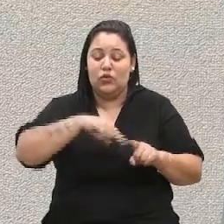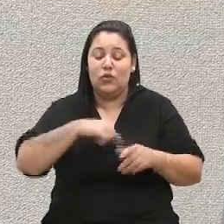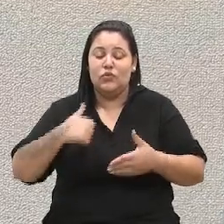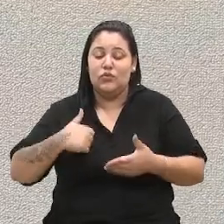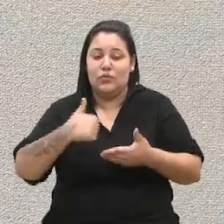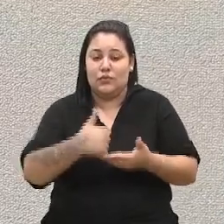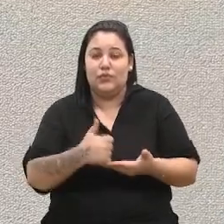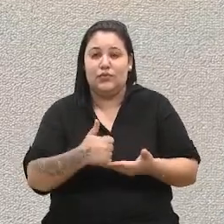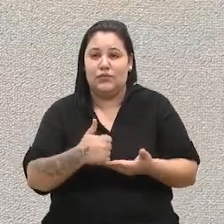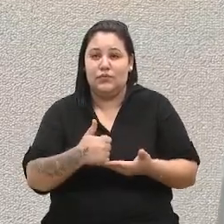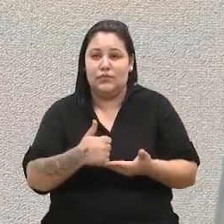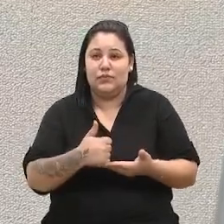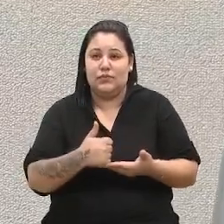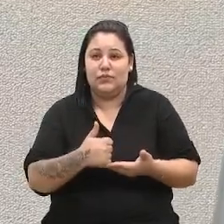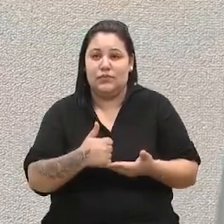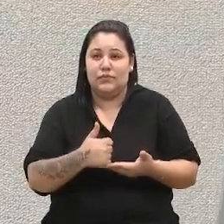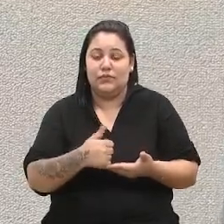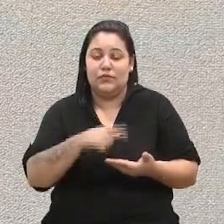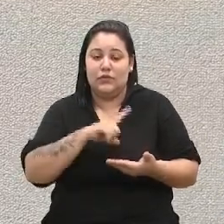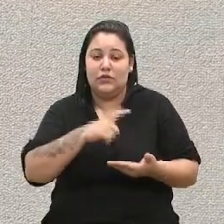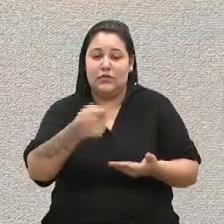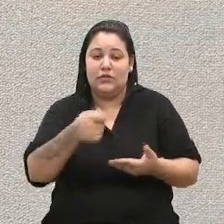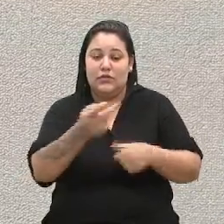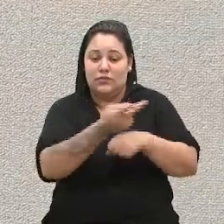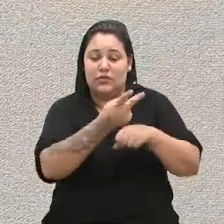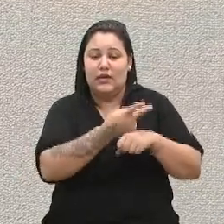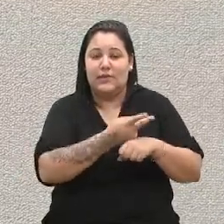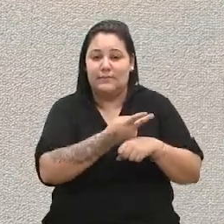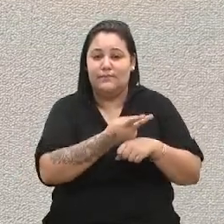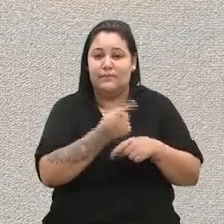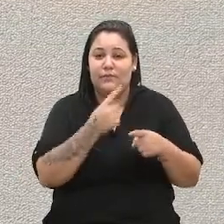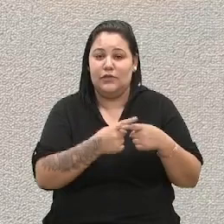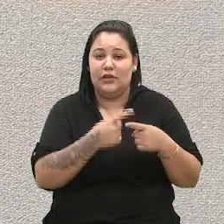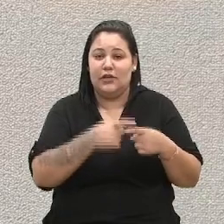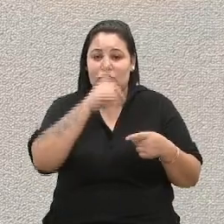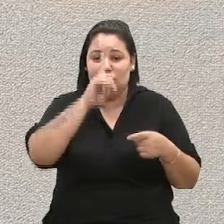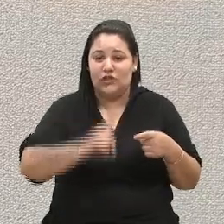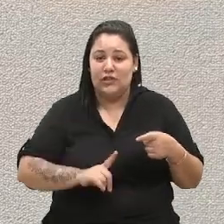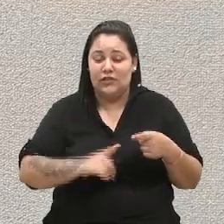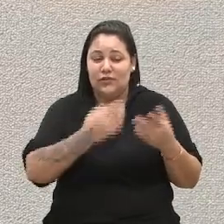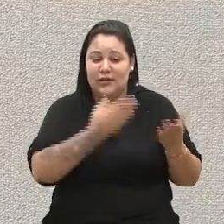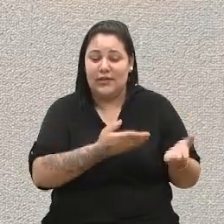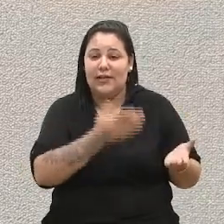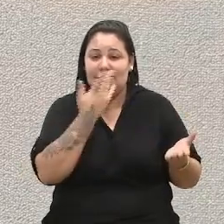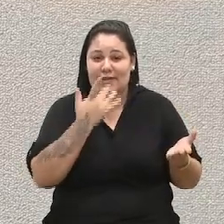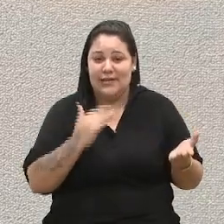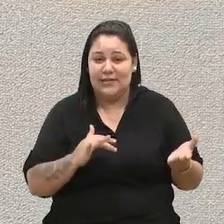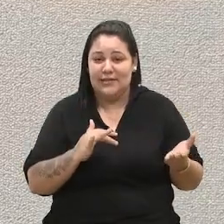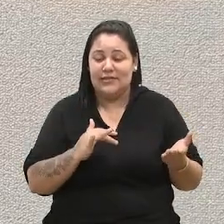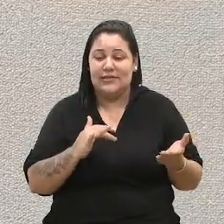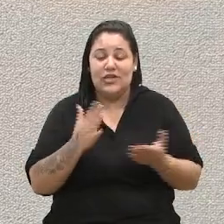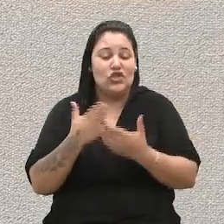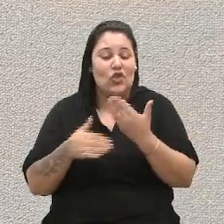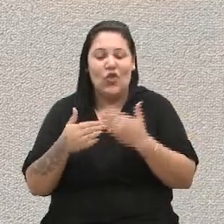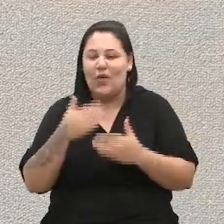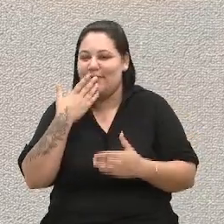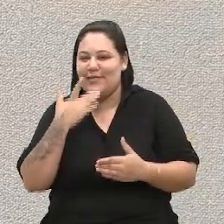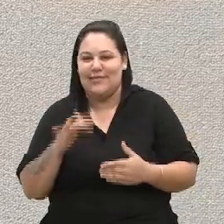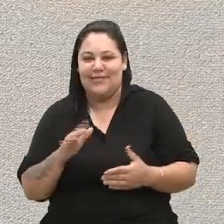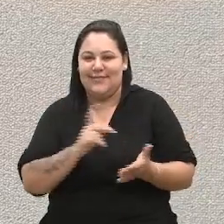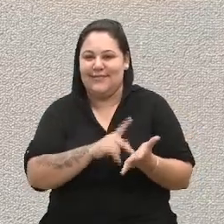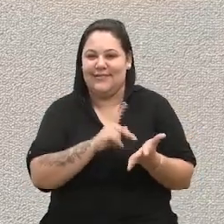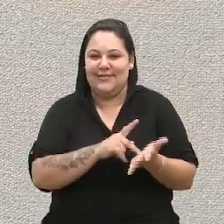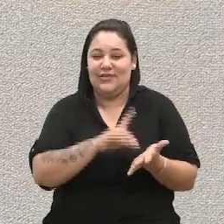aqui, você deve buscar. É um direito do Xande, é um direito de todas as crianças,